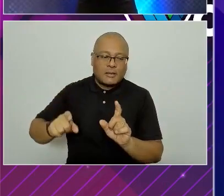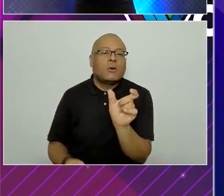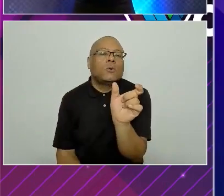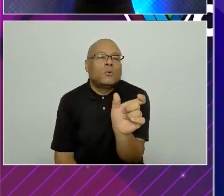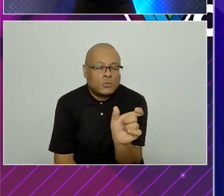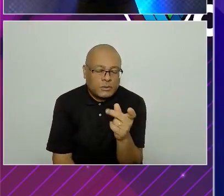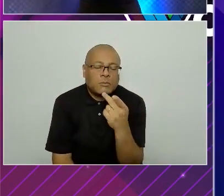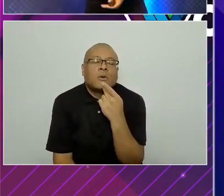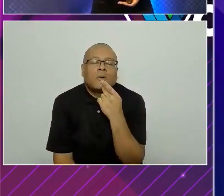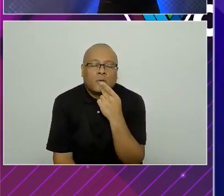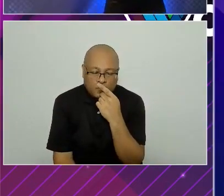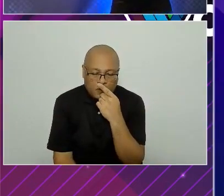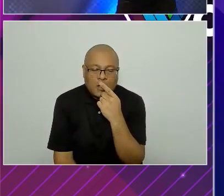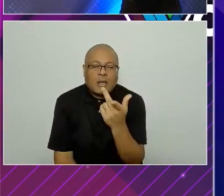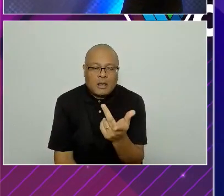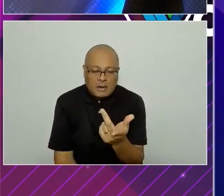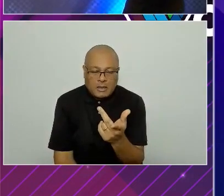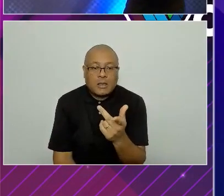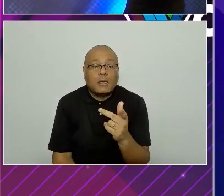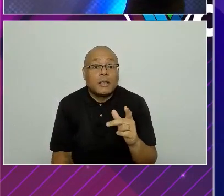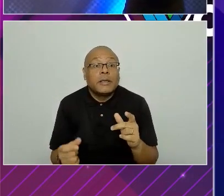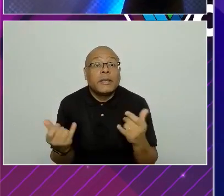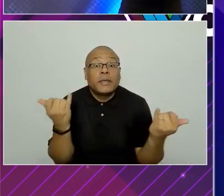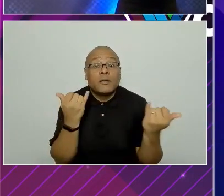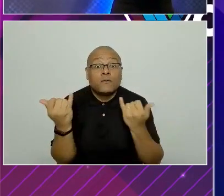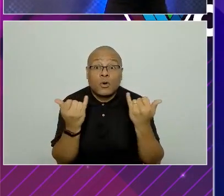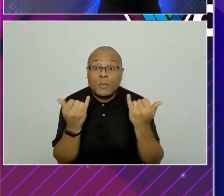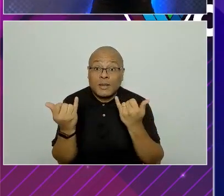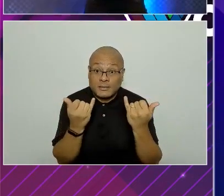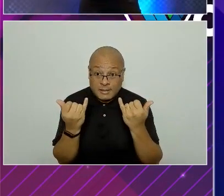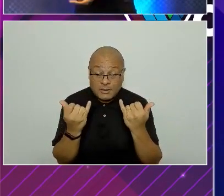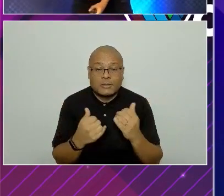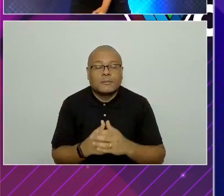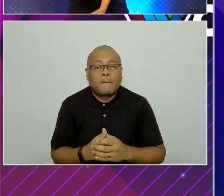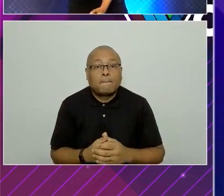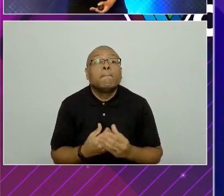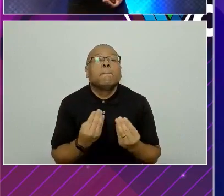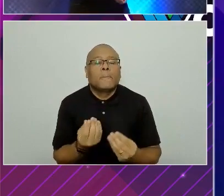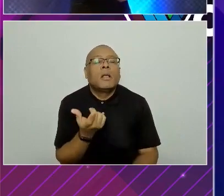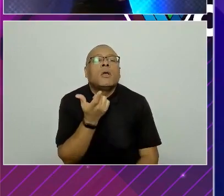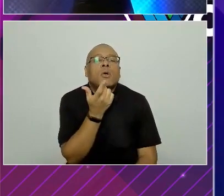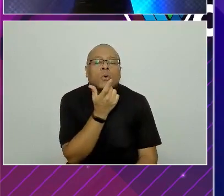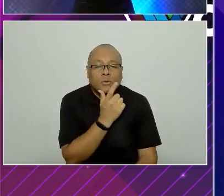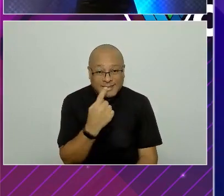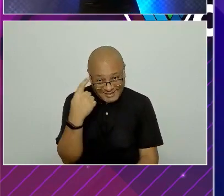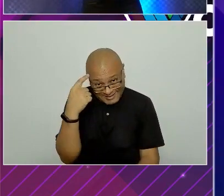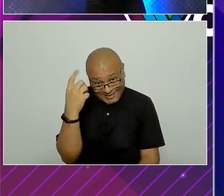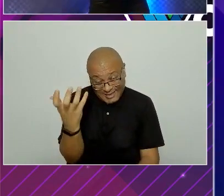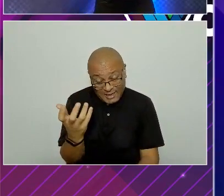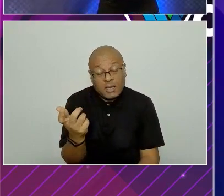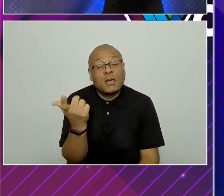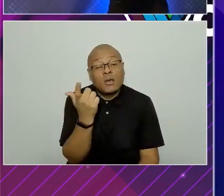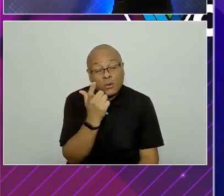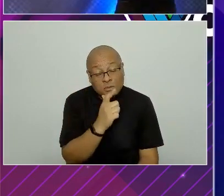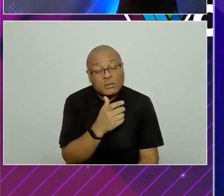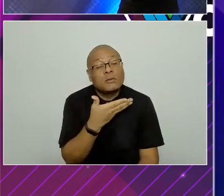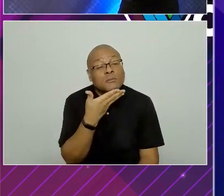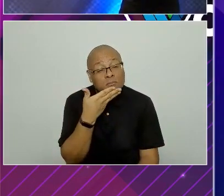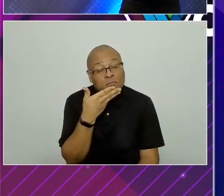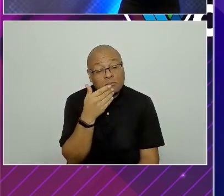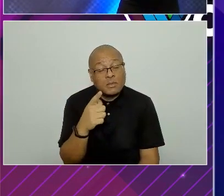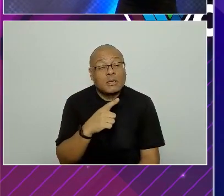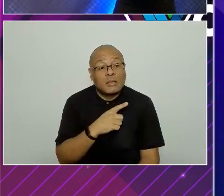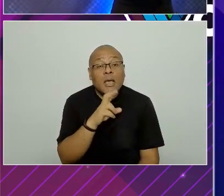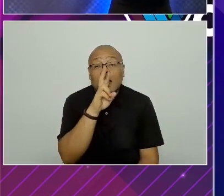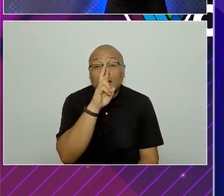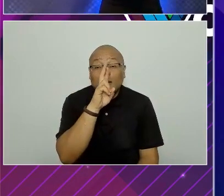de composição, né? Composição de informações, para que essa IA ela consiga mesmo assim trazer uma